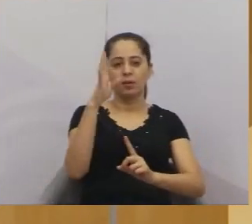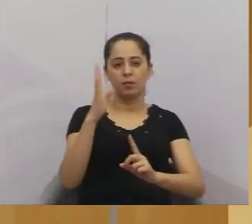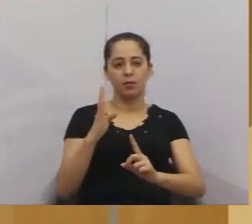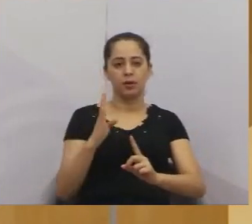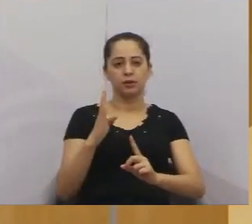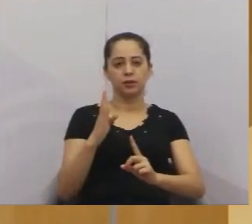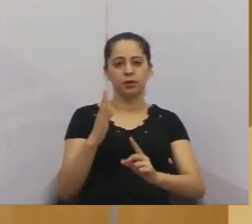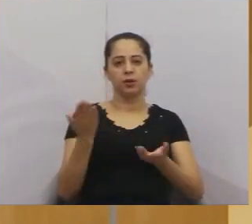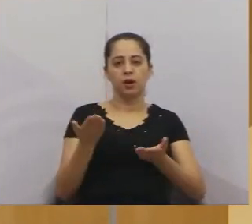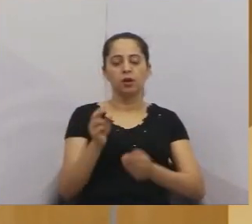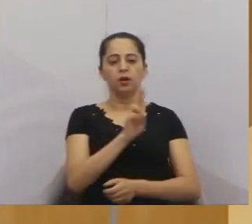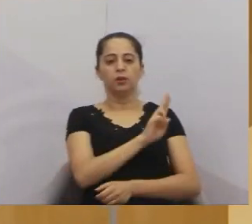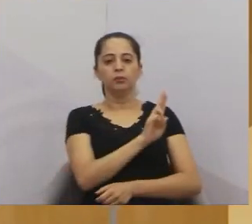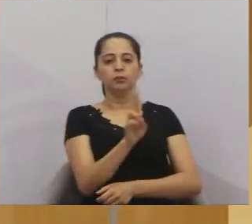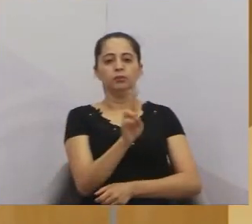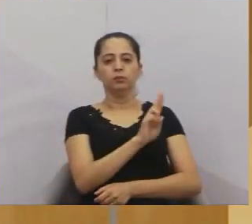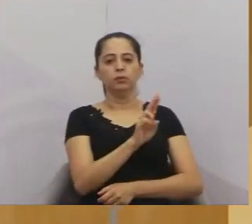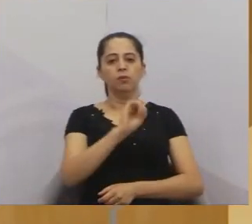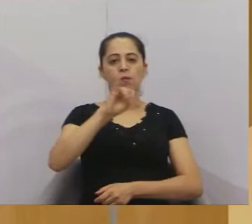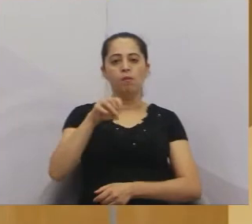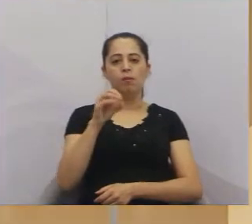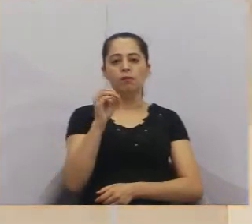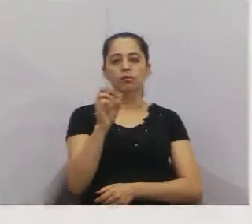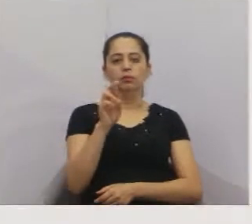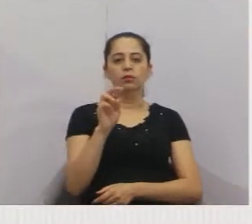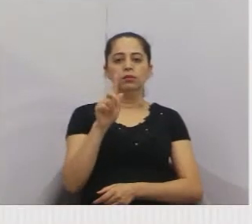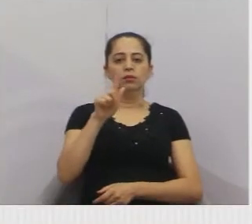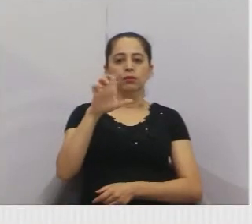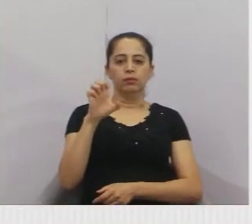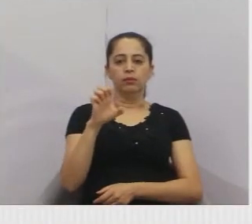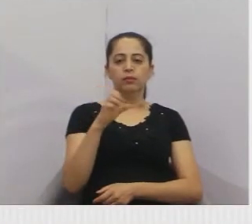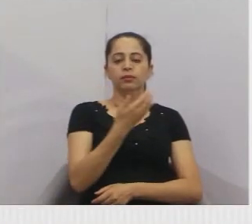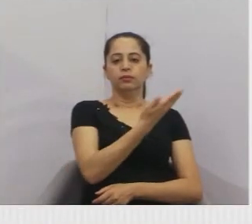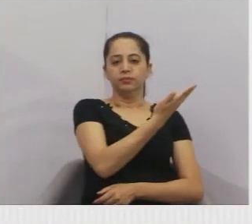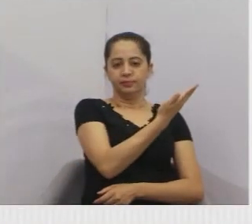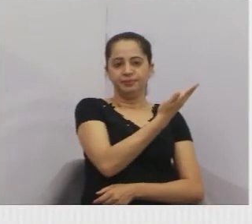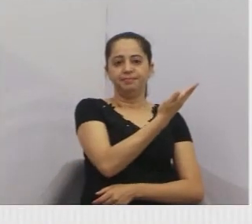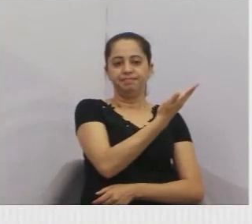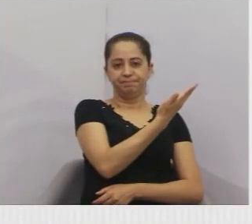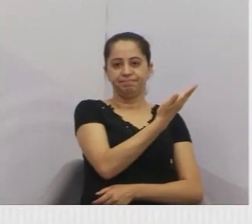com o nome do saudoso Jorge do SESI. Foi meu professor,